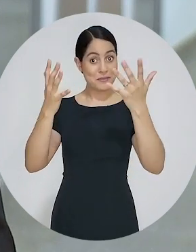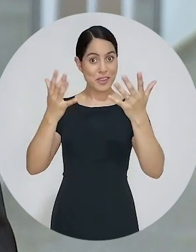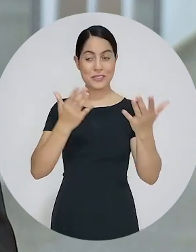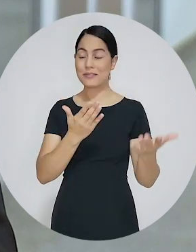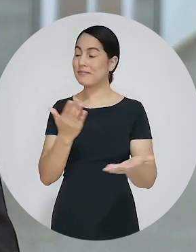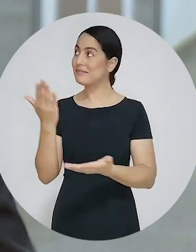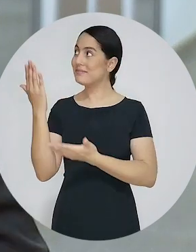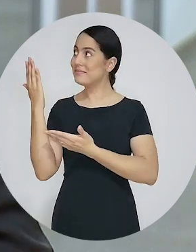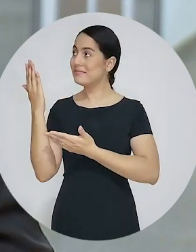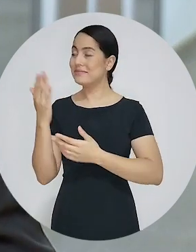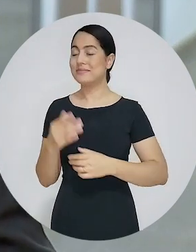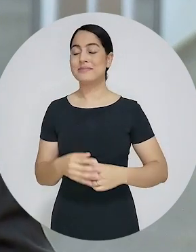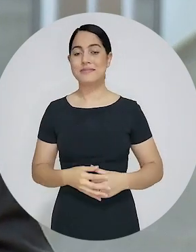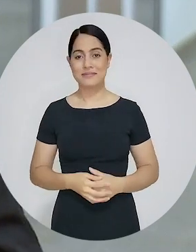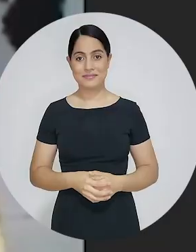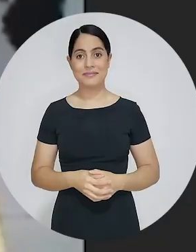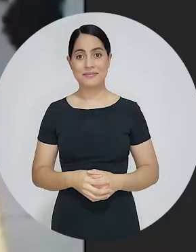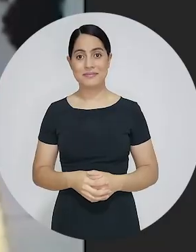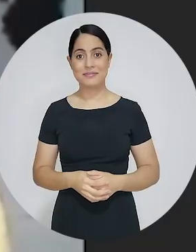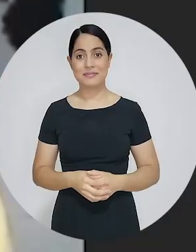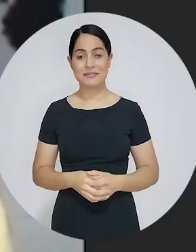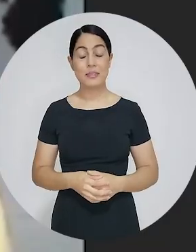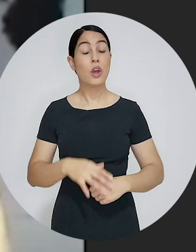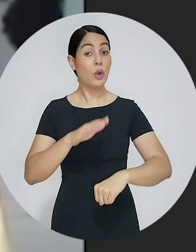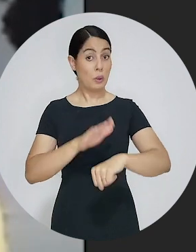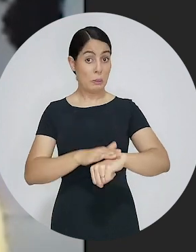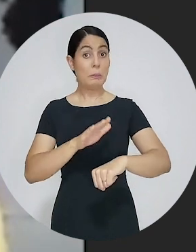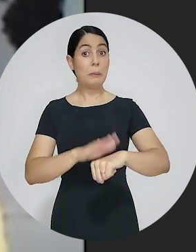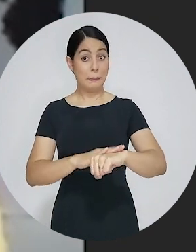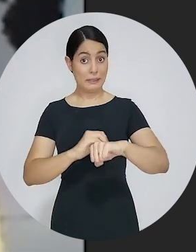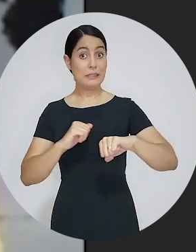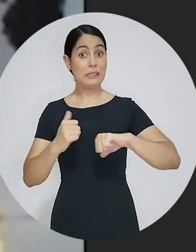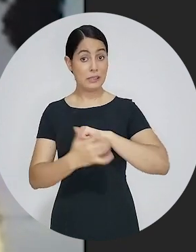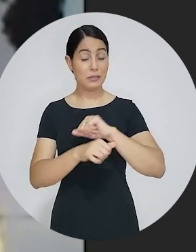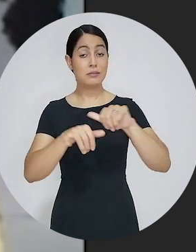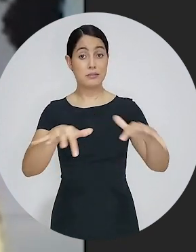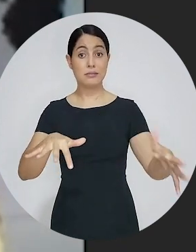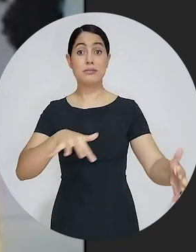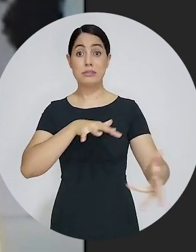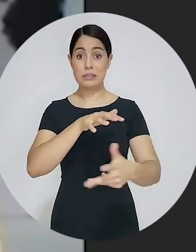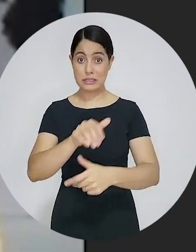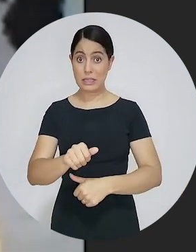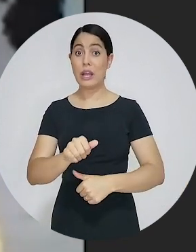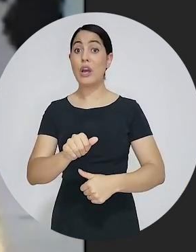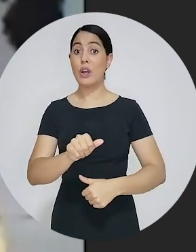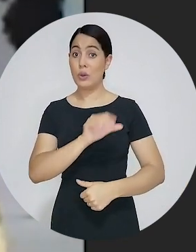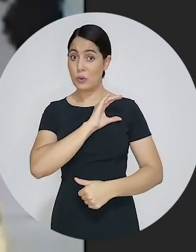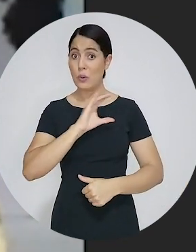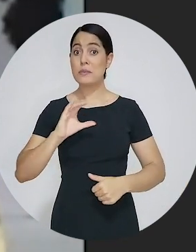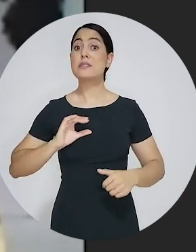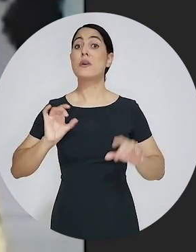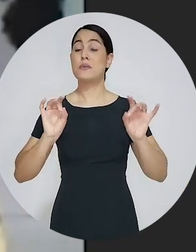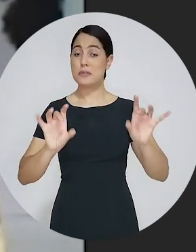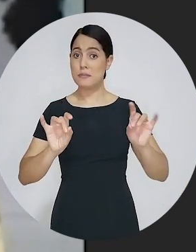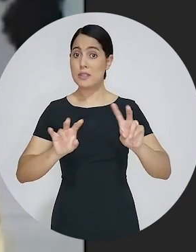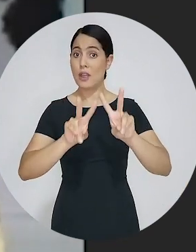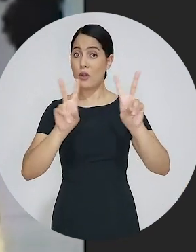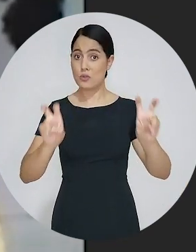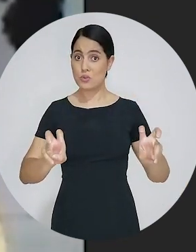virtual. Confira. A pandemia trouxe muitos desafios e enfrentamentos para a Comissão Especial de Defesa do